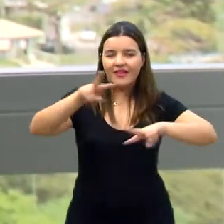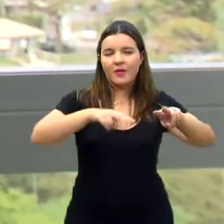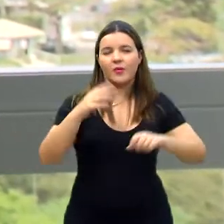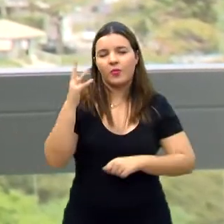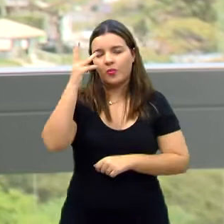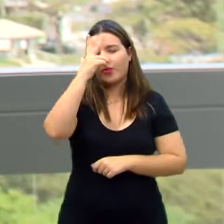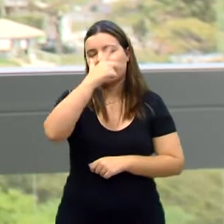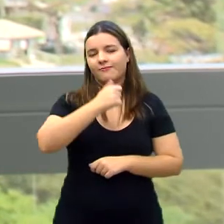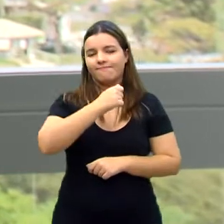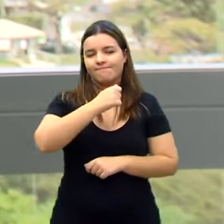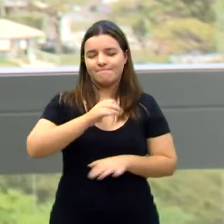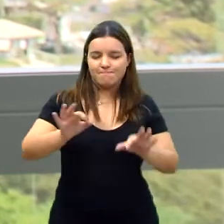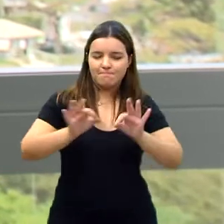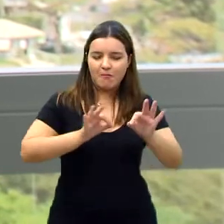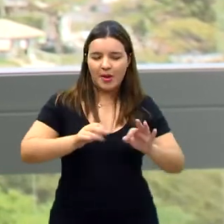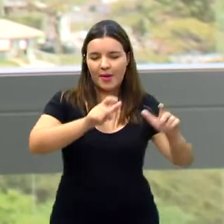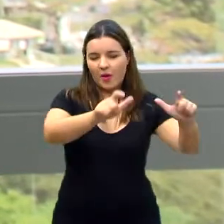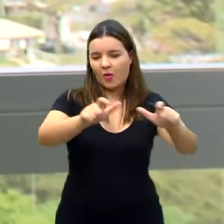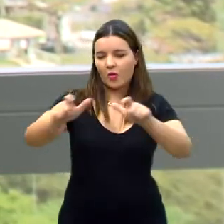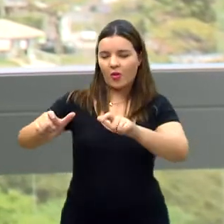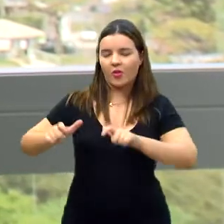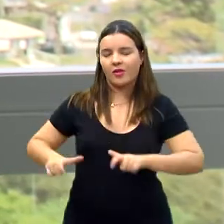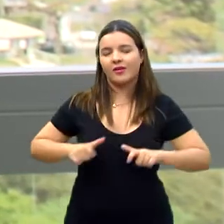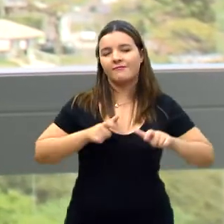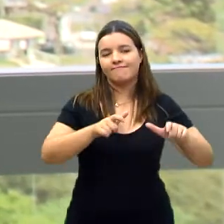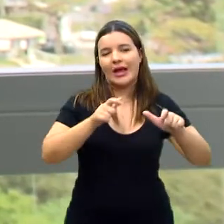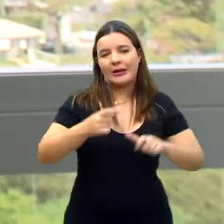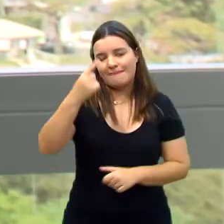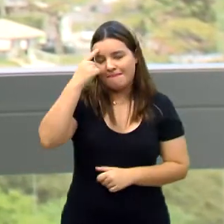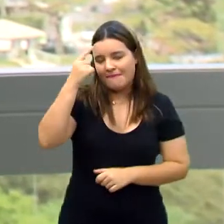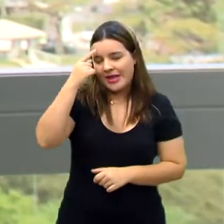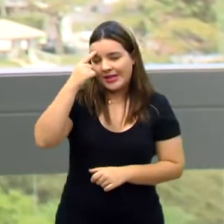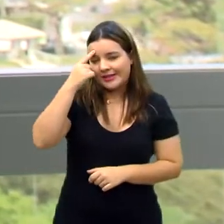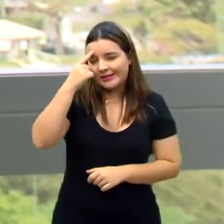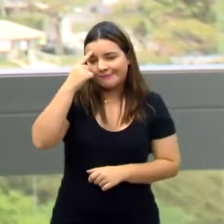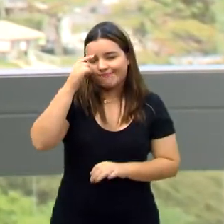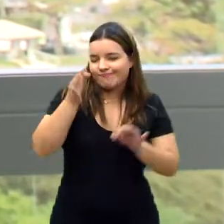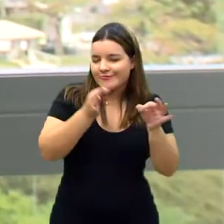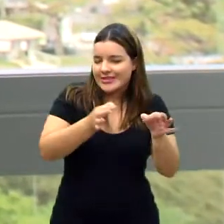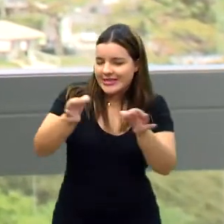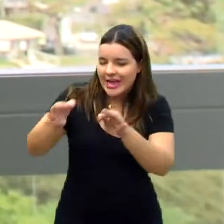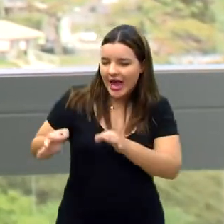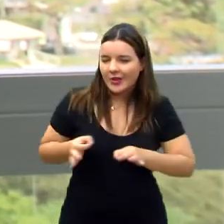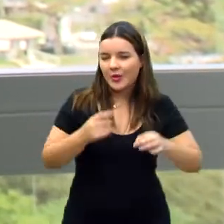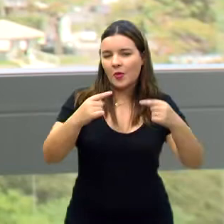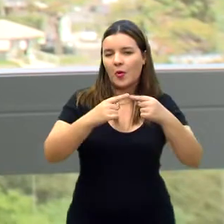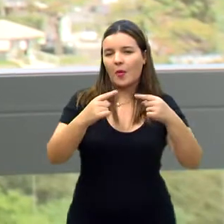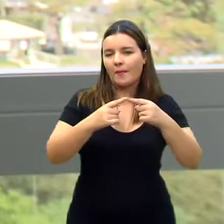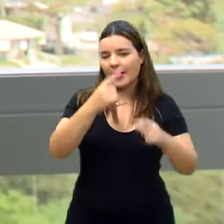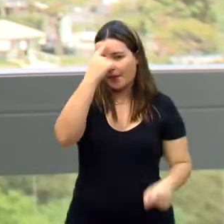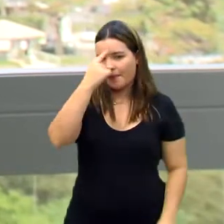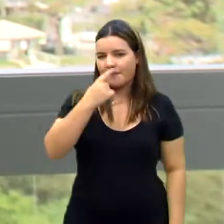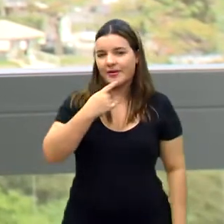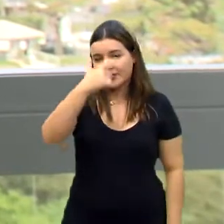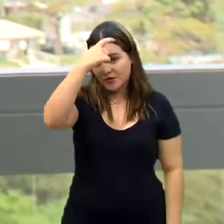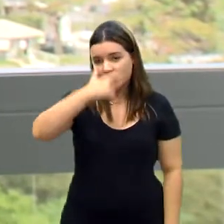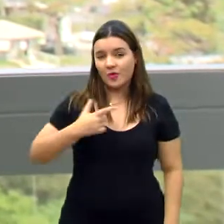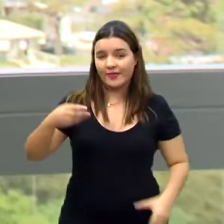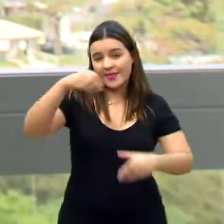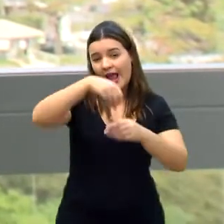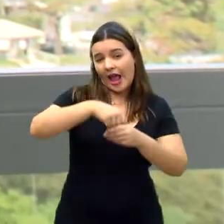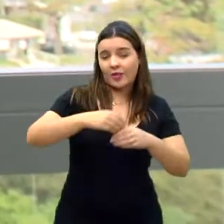deixar e preparar os espaços muito bem pensado para as pessoas para atingir o objetivo final que é